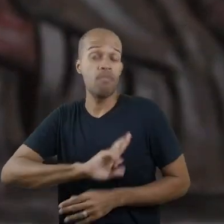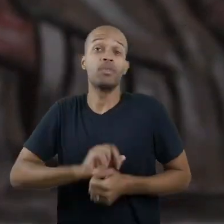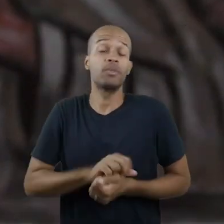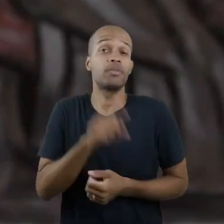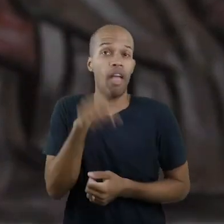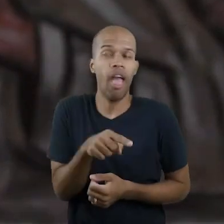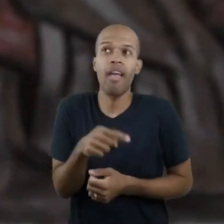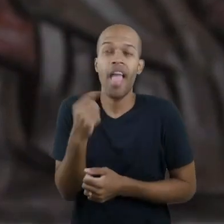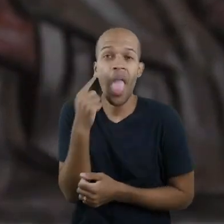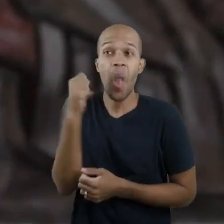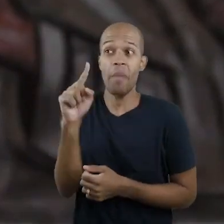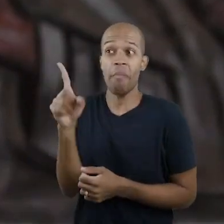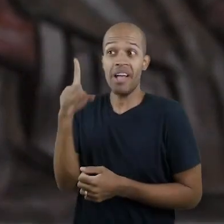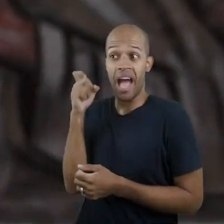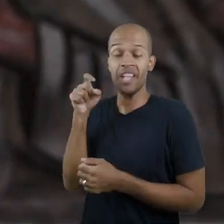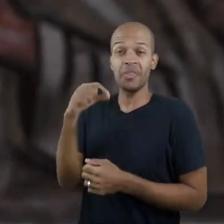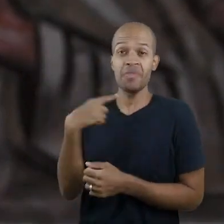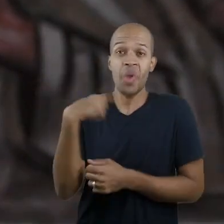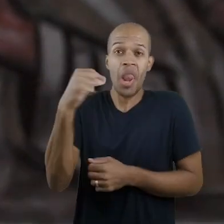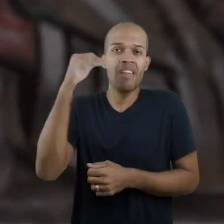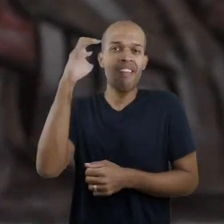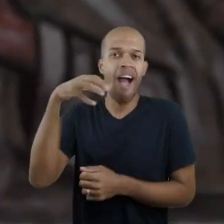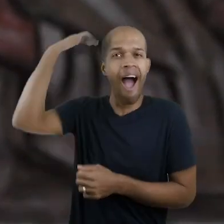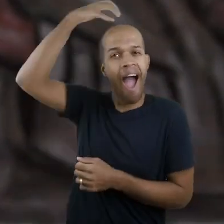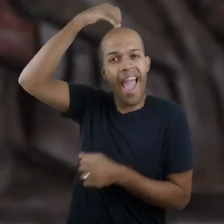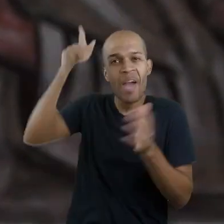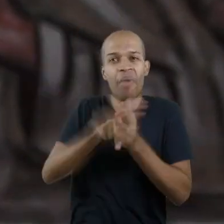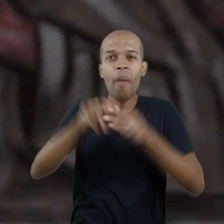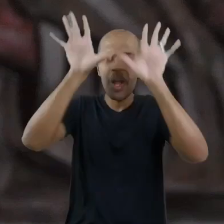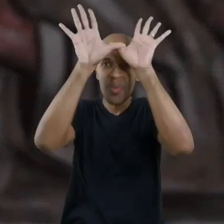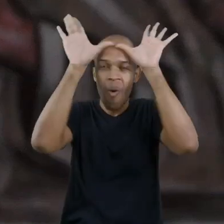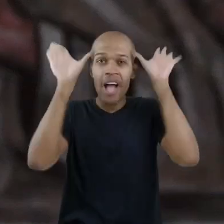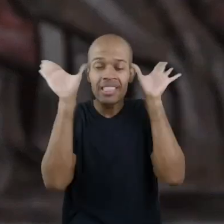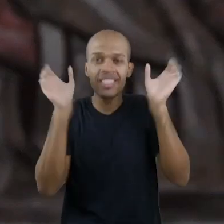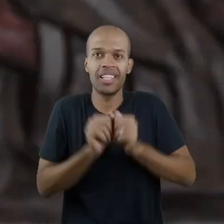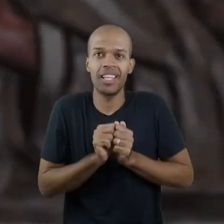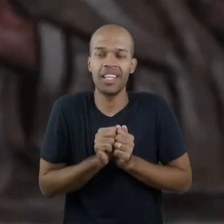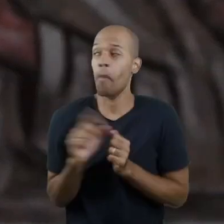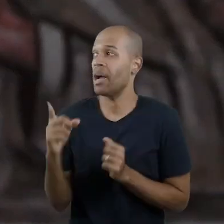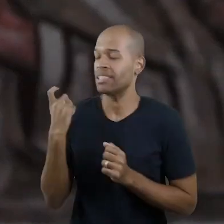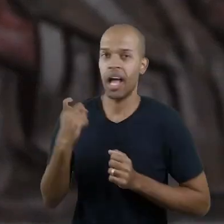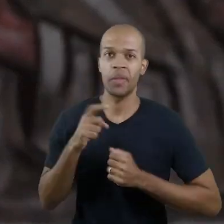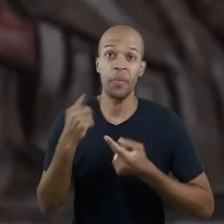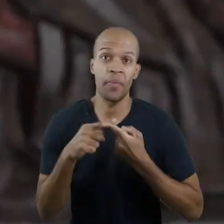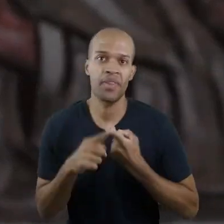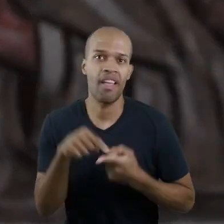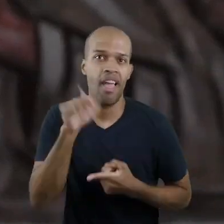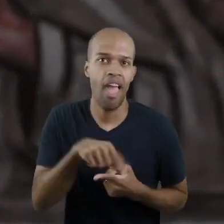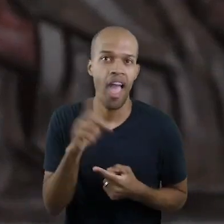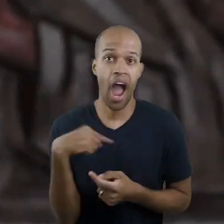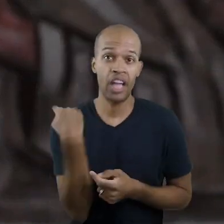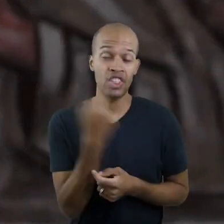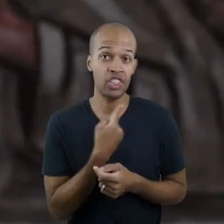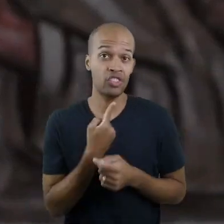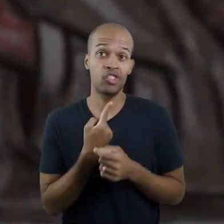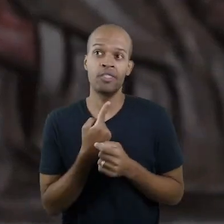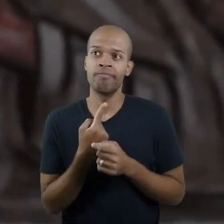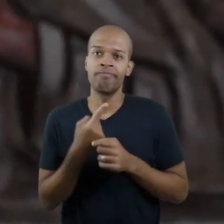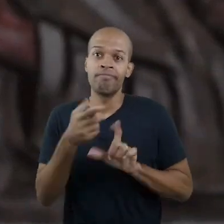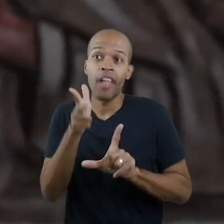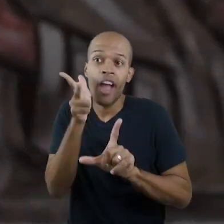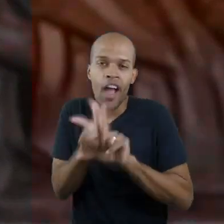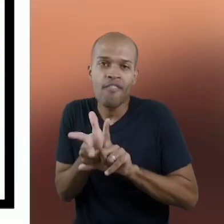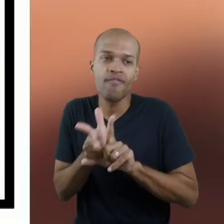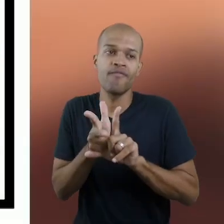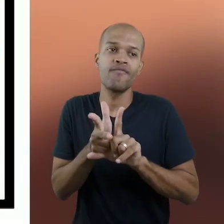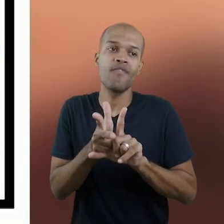eu lembro que eu ia ser rainha do cacique numa época, porque a gente gravou o